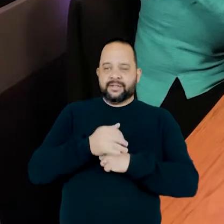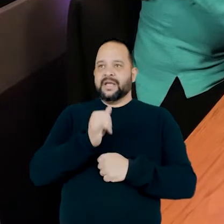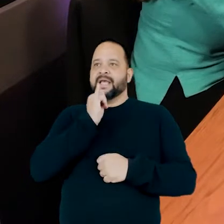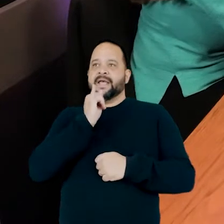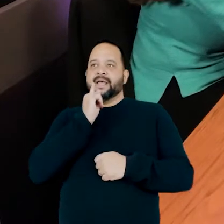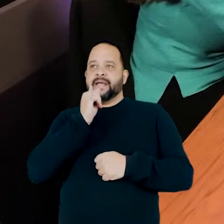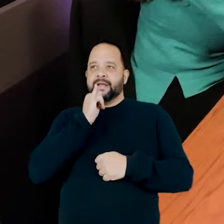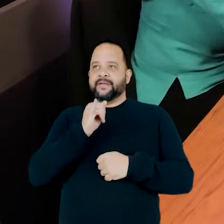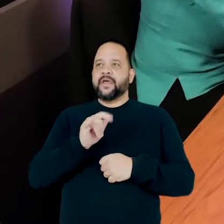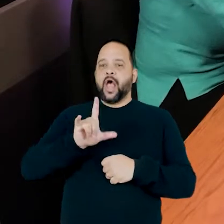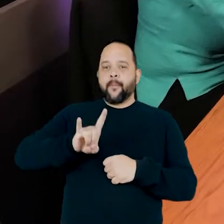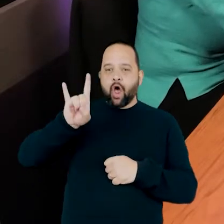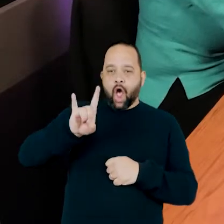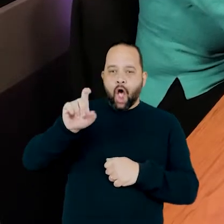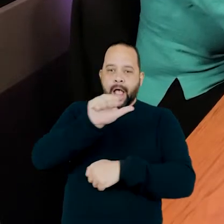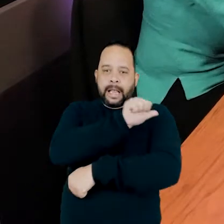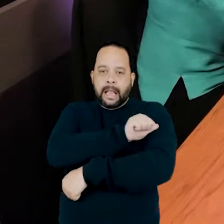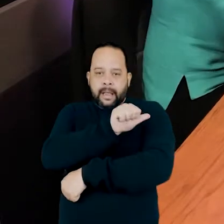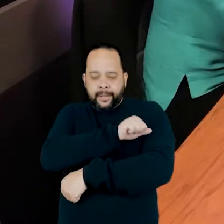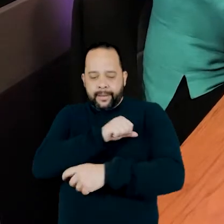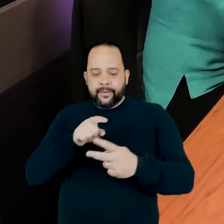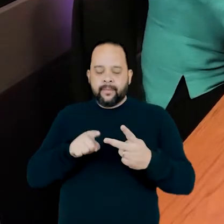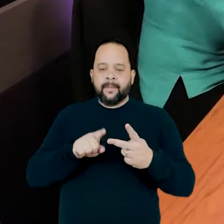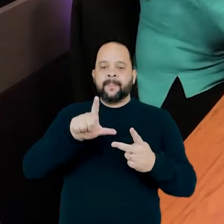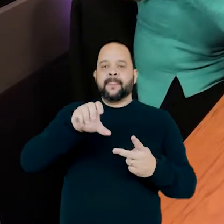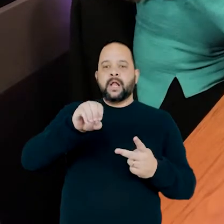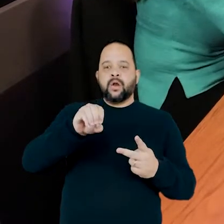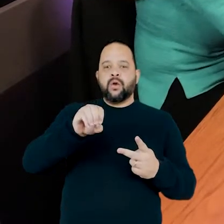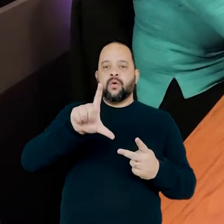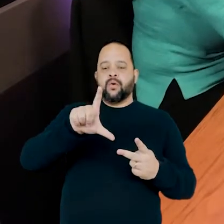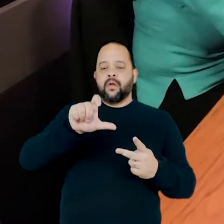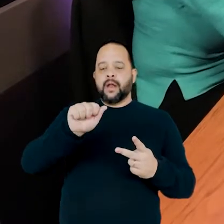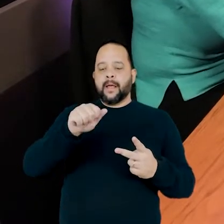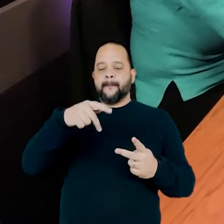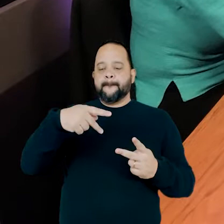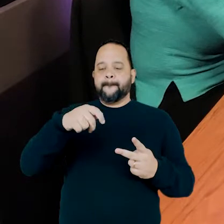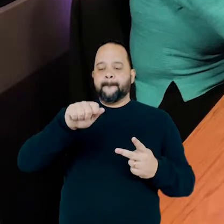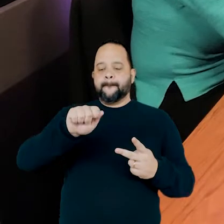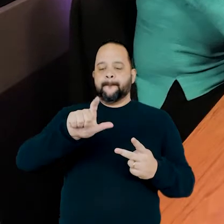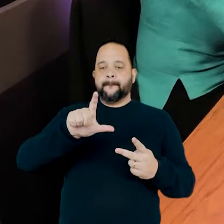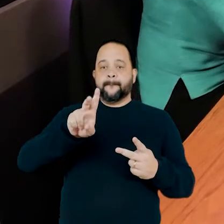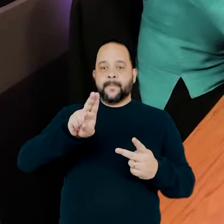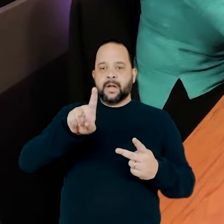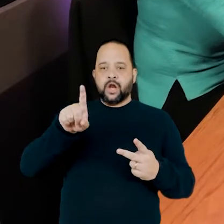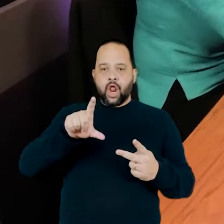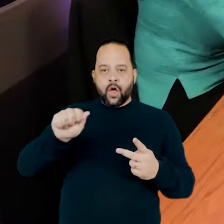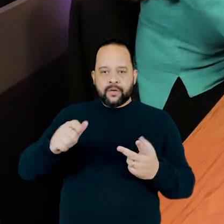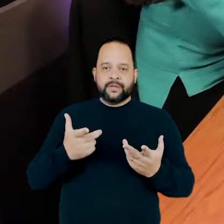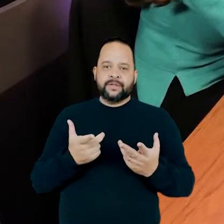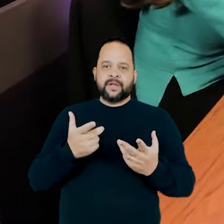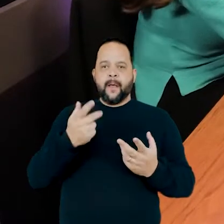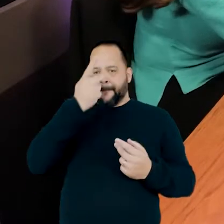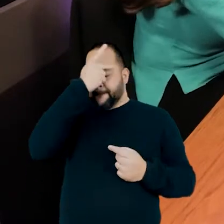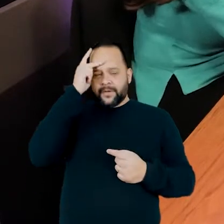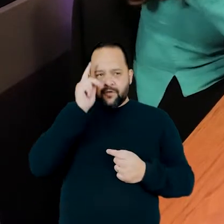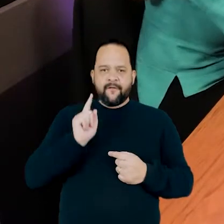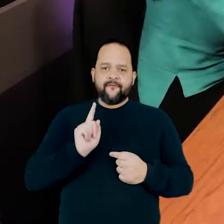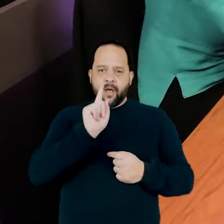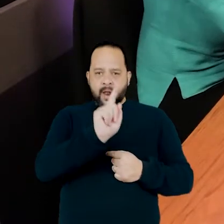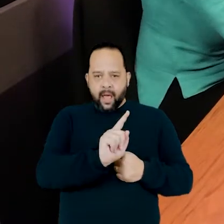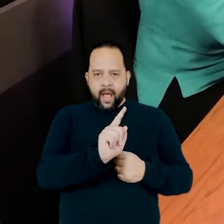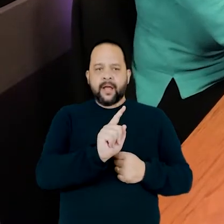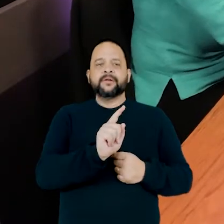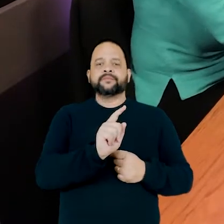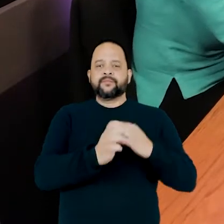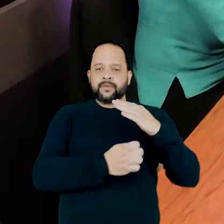aí, Rock in Rio, um Lollapalooza, né? Normalmente, o o pessoal faz? Vai lá na Shure, né? Já tira todas as dúvidas técnicas,